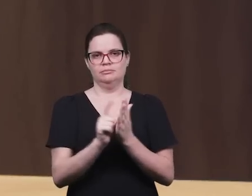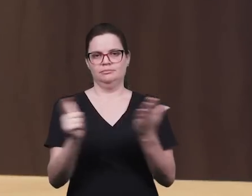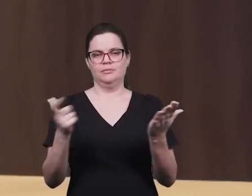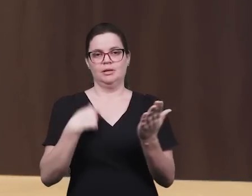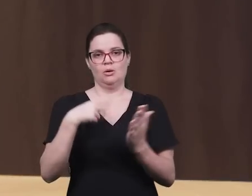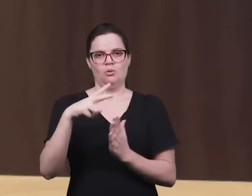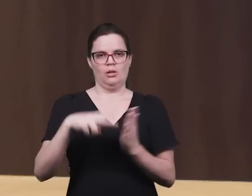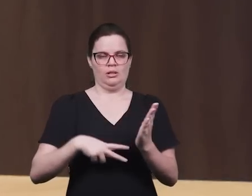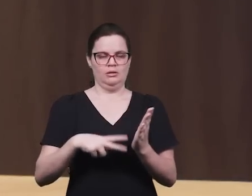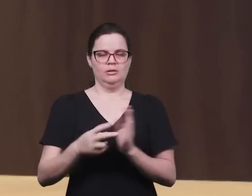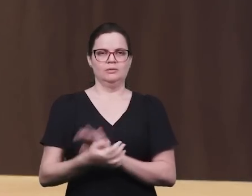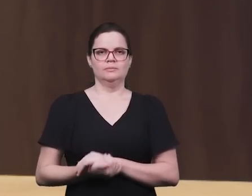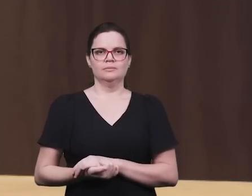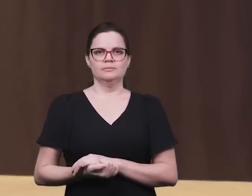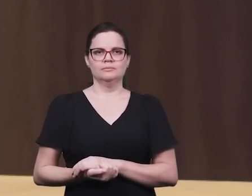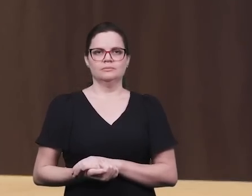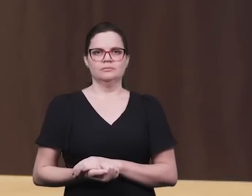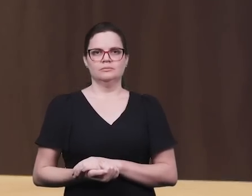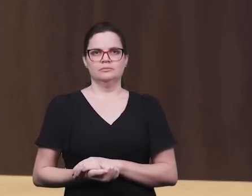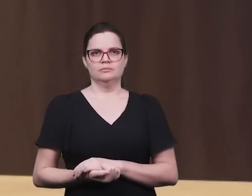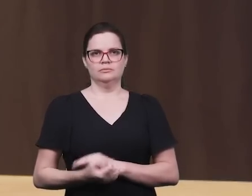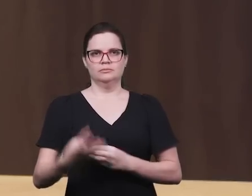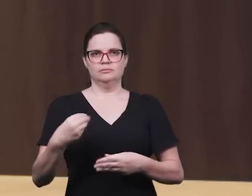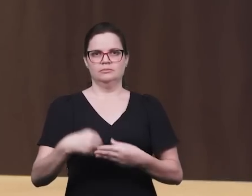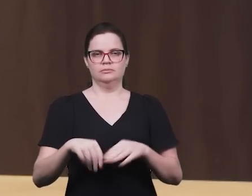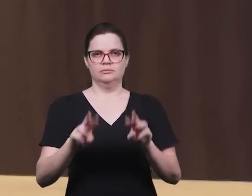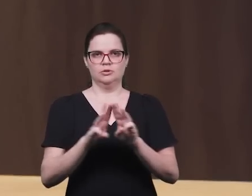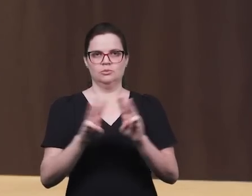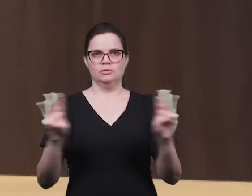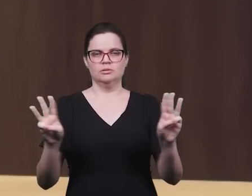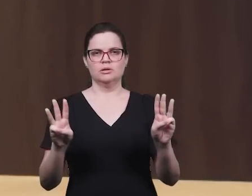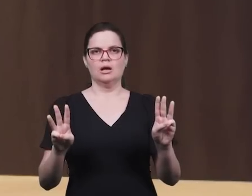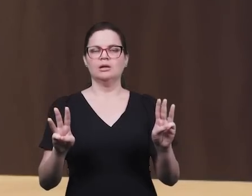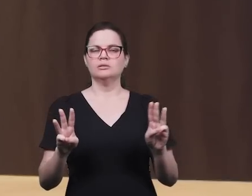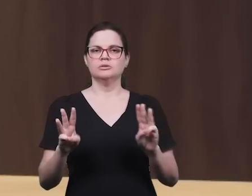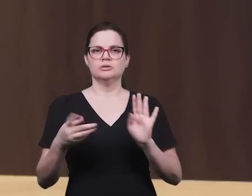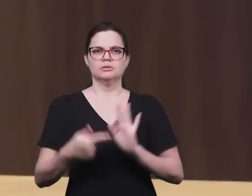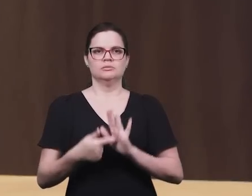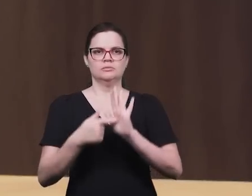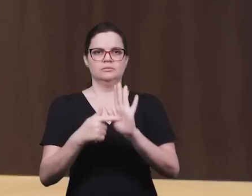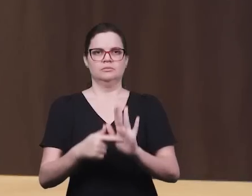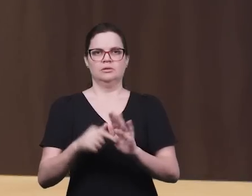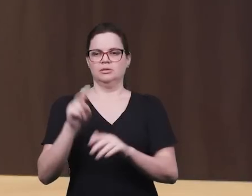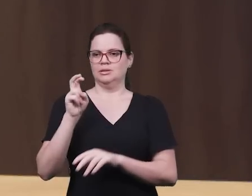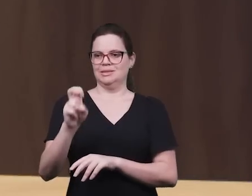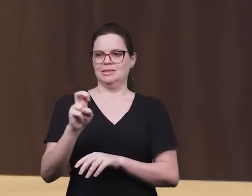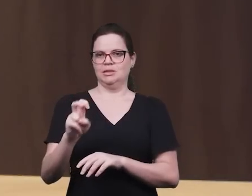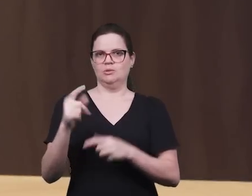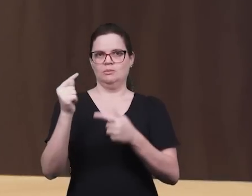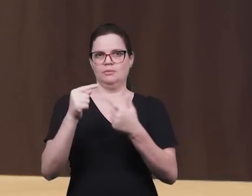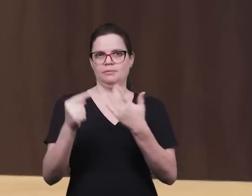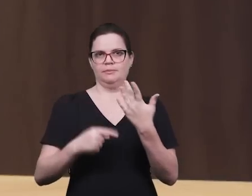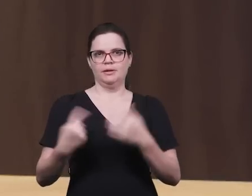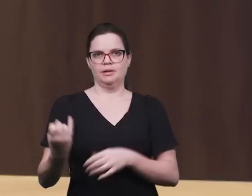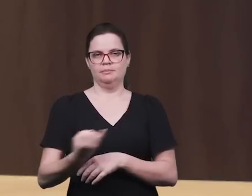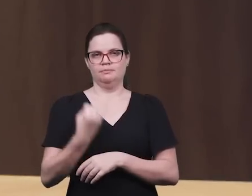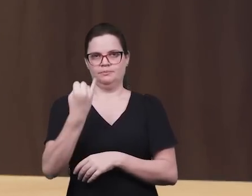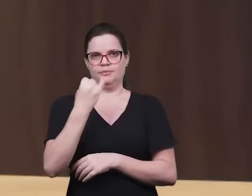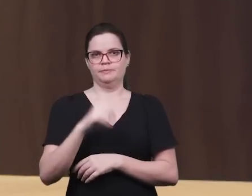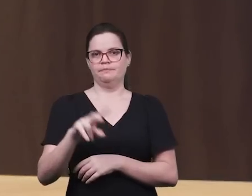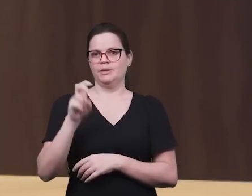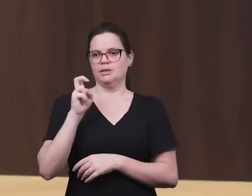li recentemente num site que aborda 5 passos importantes,